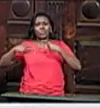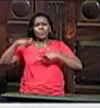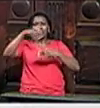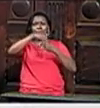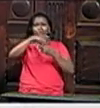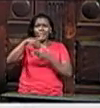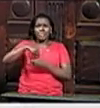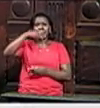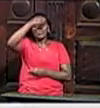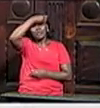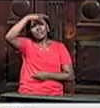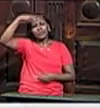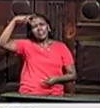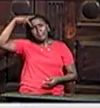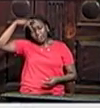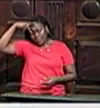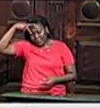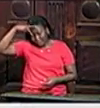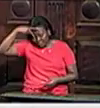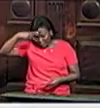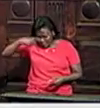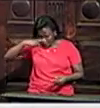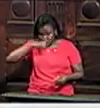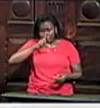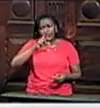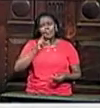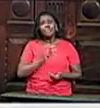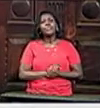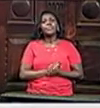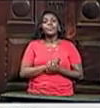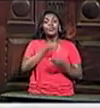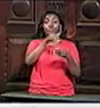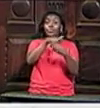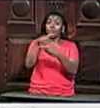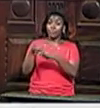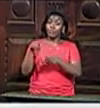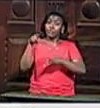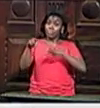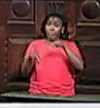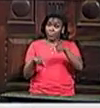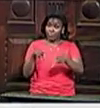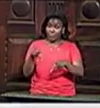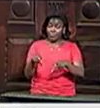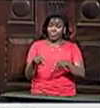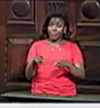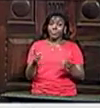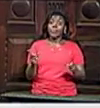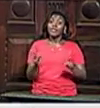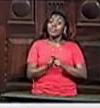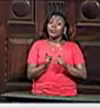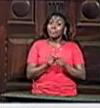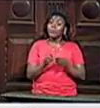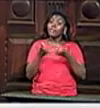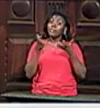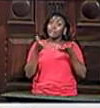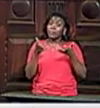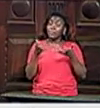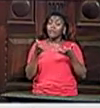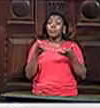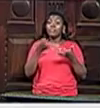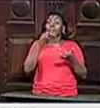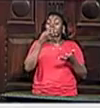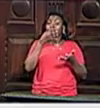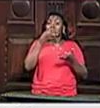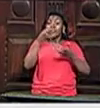municipal e sagraram-se vencedores é pelo voto popular e queria também fazer uma menção